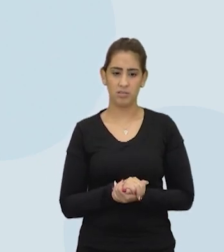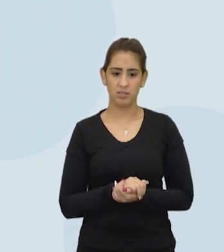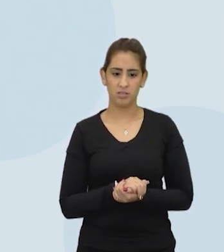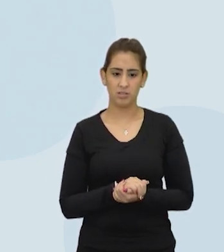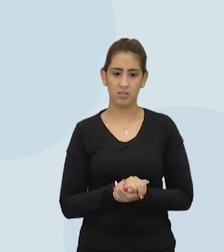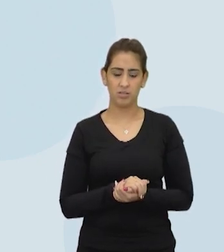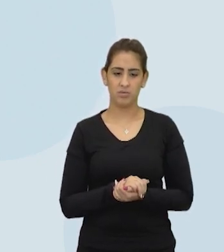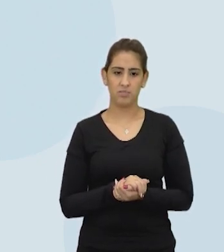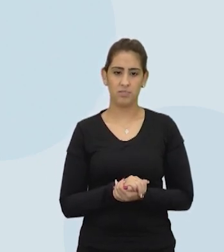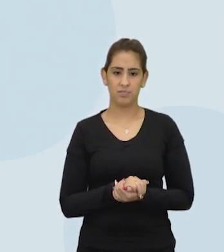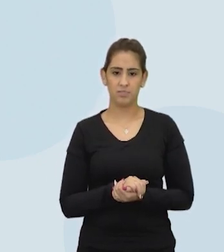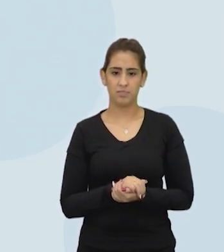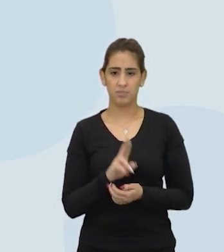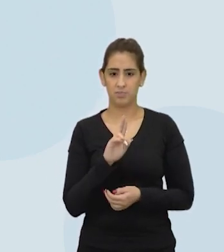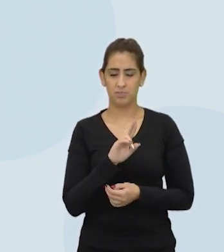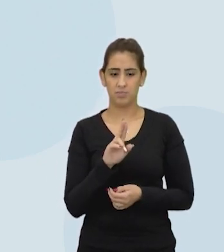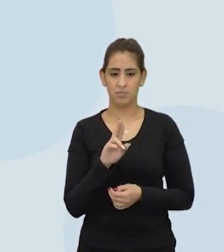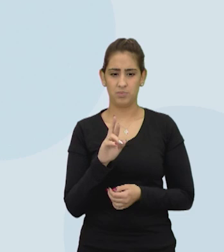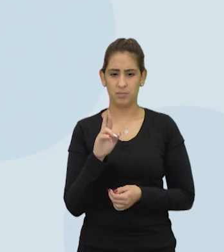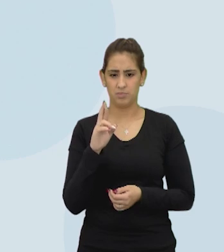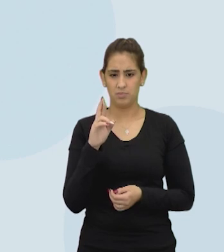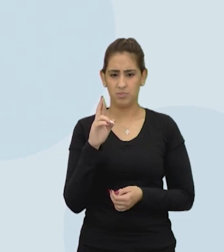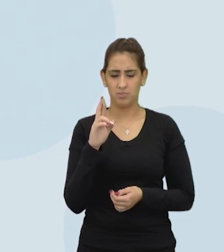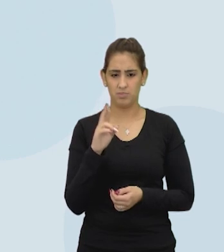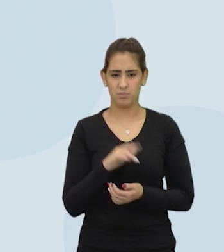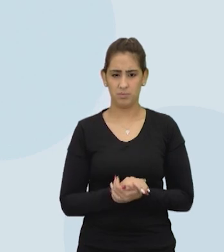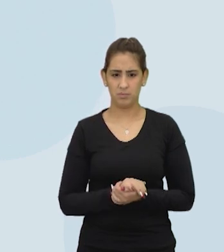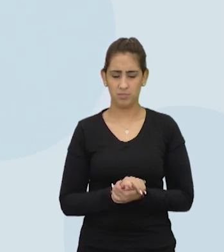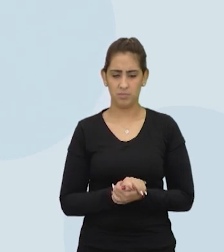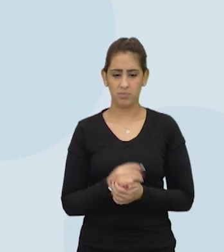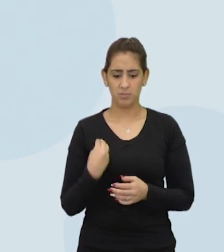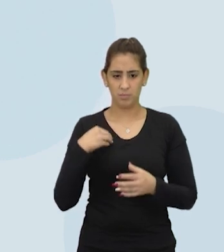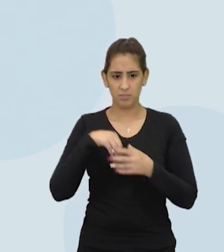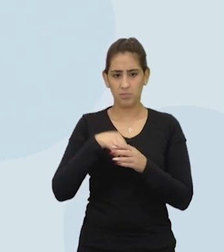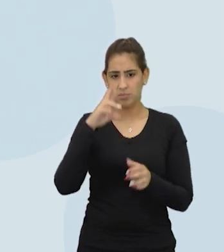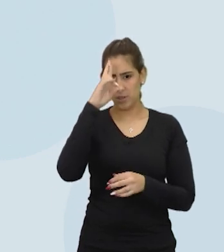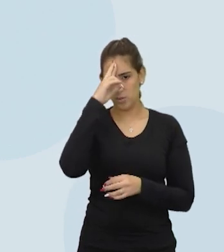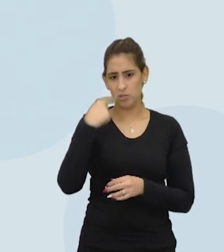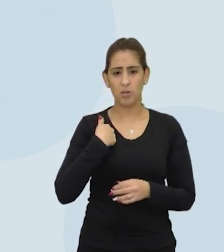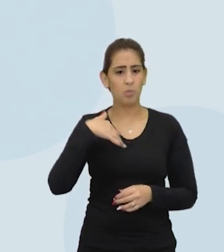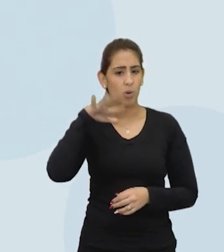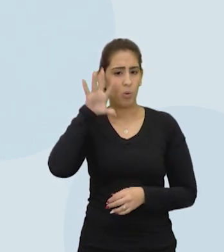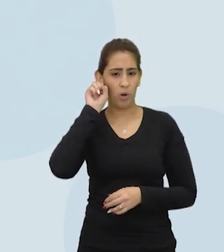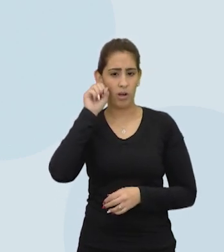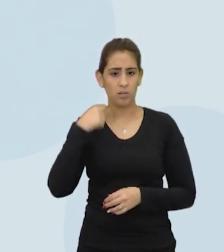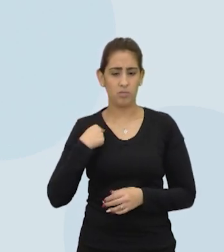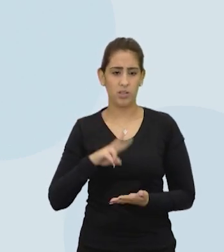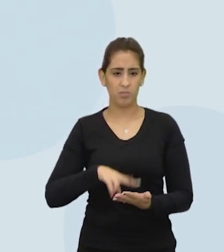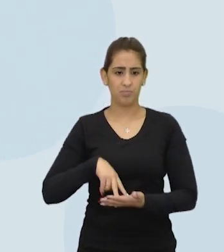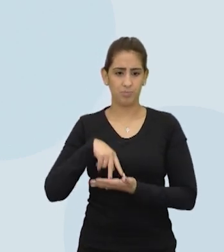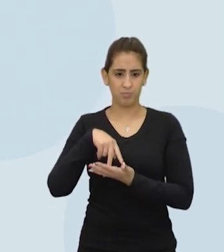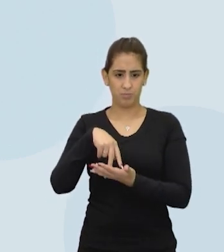beleza. Meia-noite. Meia-noite. Ao meu quarto me recolho.